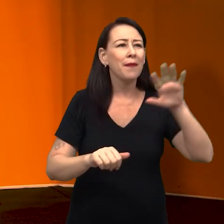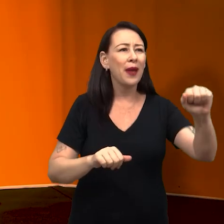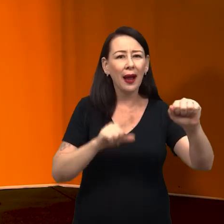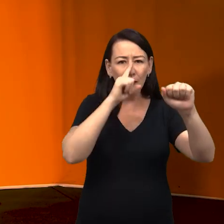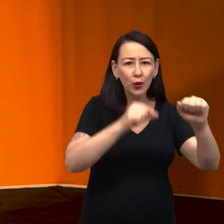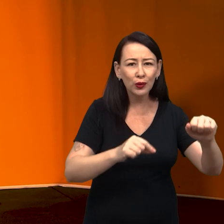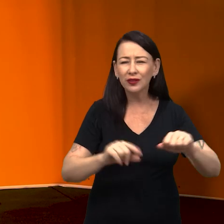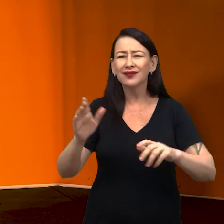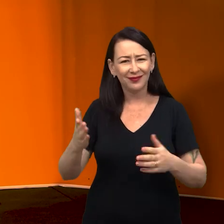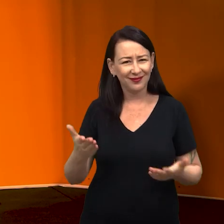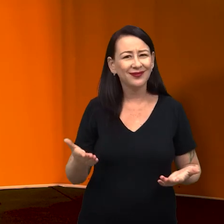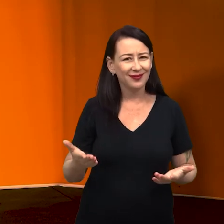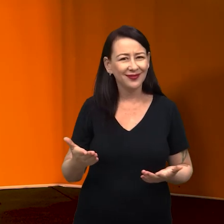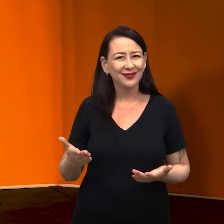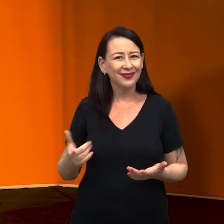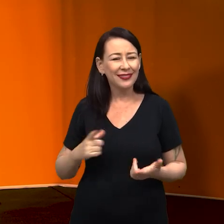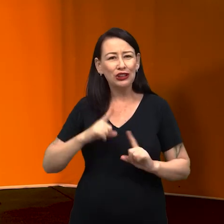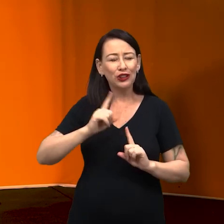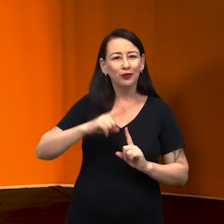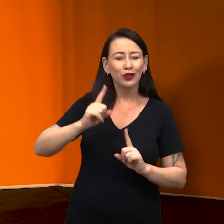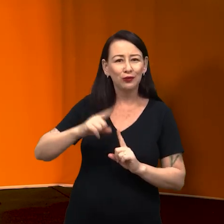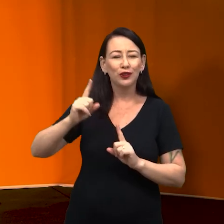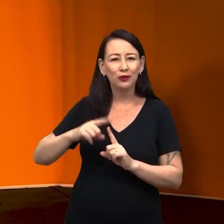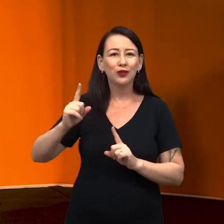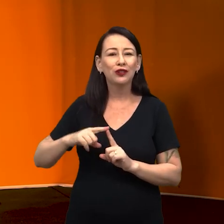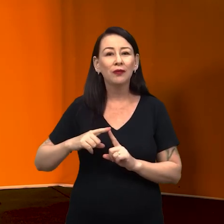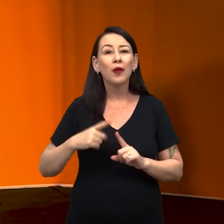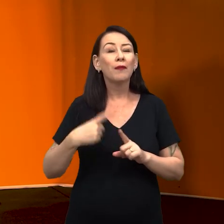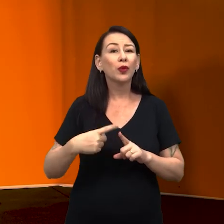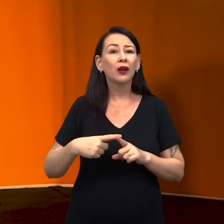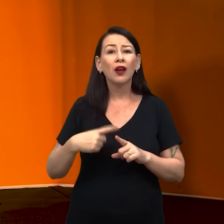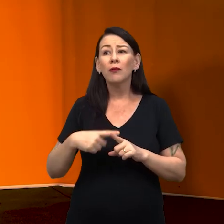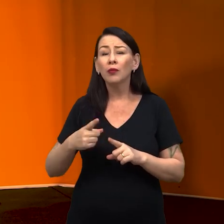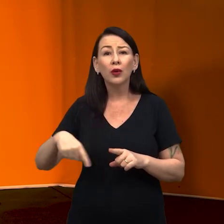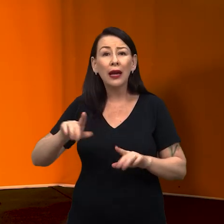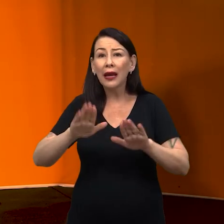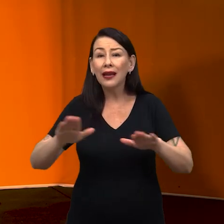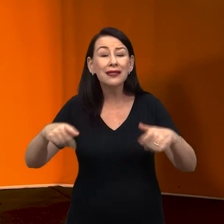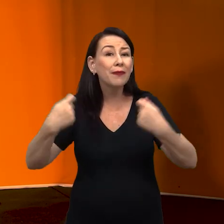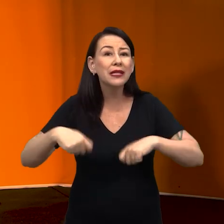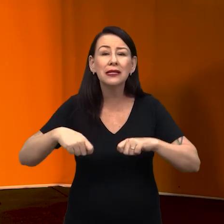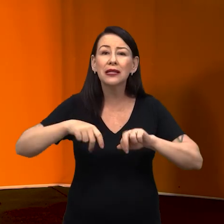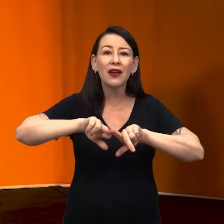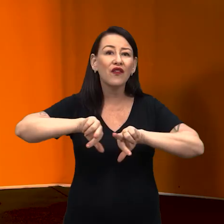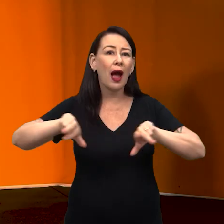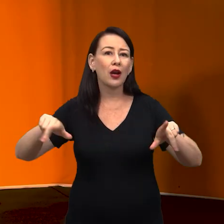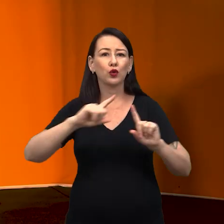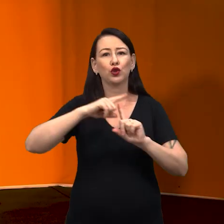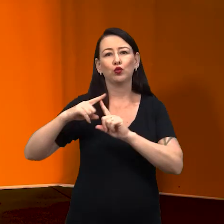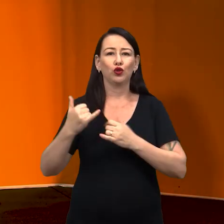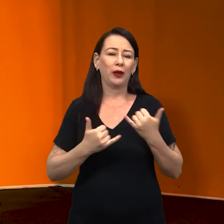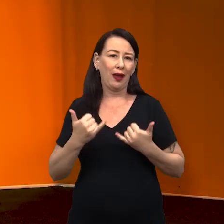né? Quanto mais a gente perde espaço de brincar, mais as crianças precisam, né, desse repertório para exercitar o